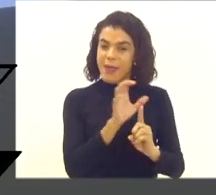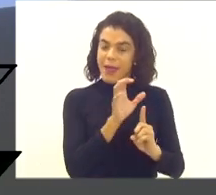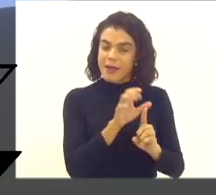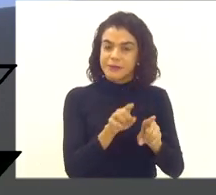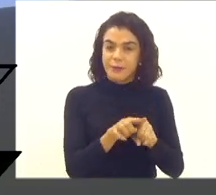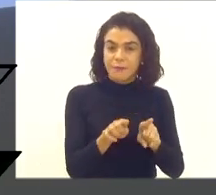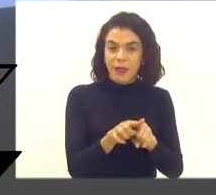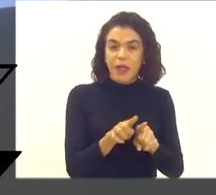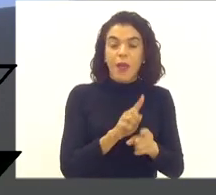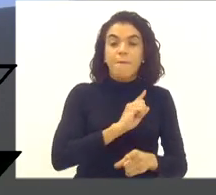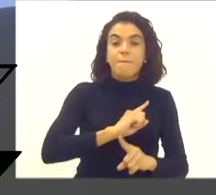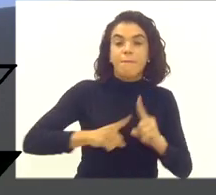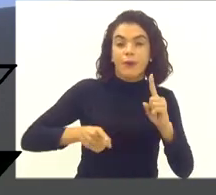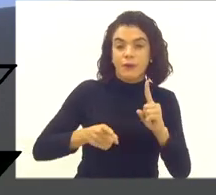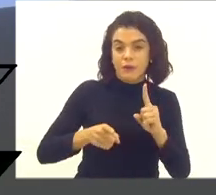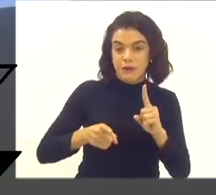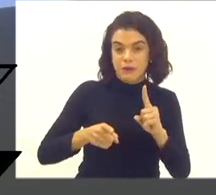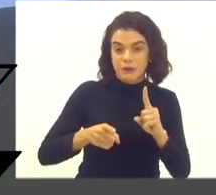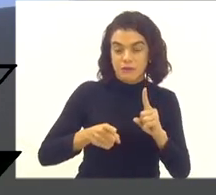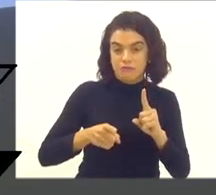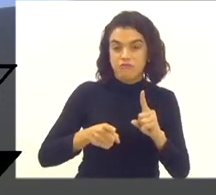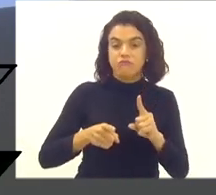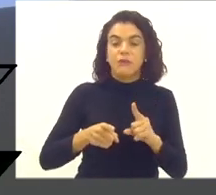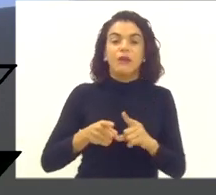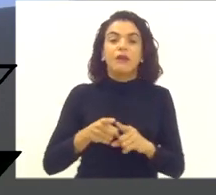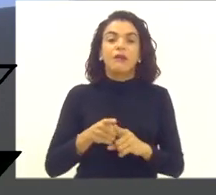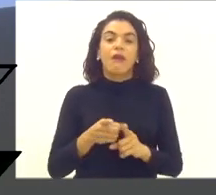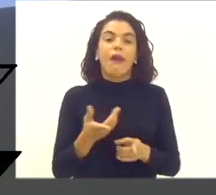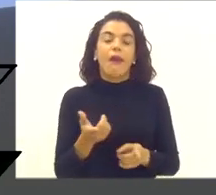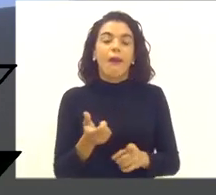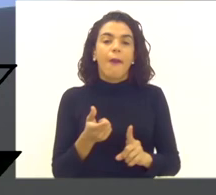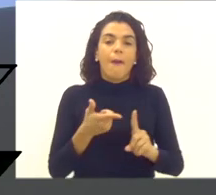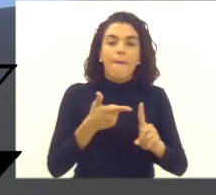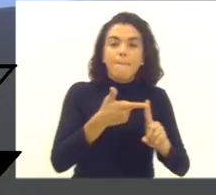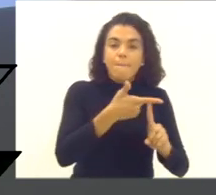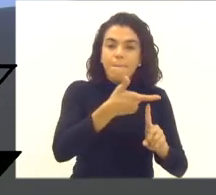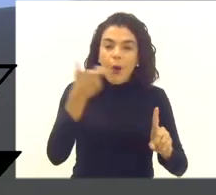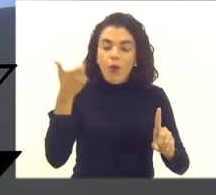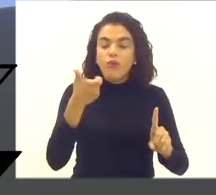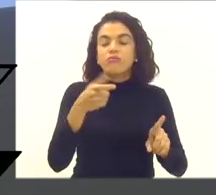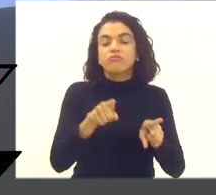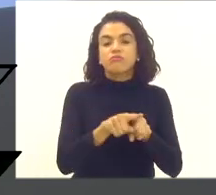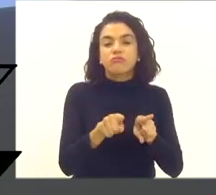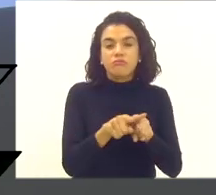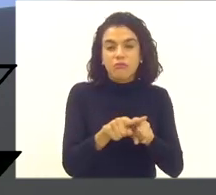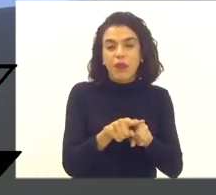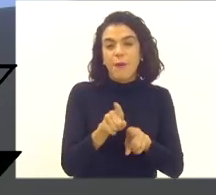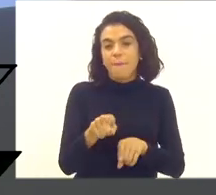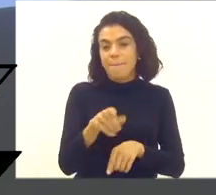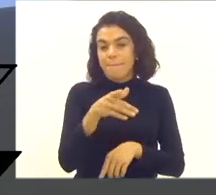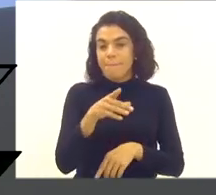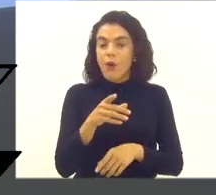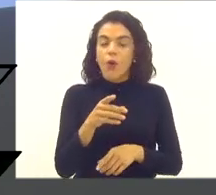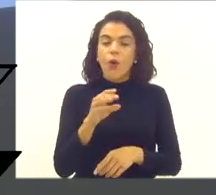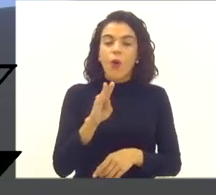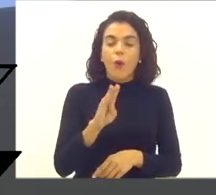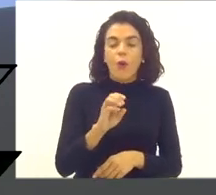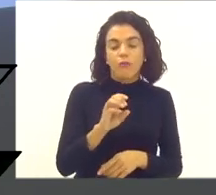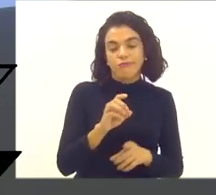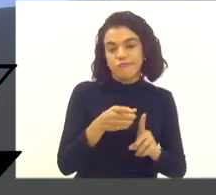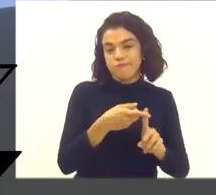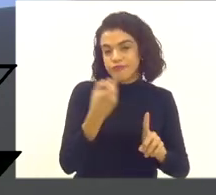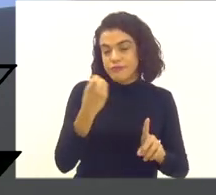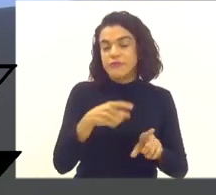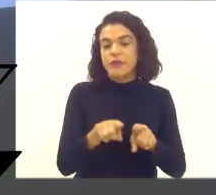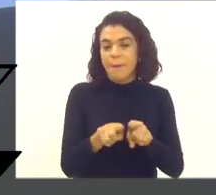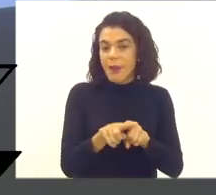também a censura né que pode ser ataque massivo e coordenado muitas vezes feito por botes quem